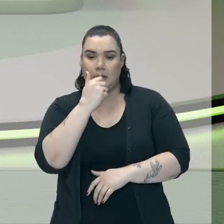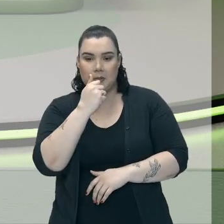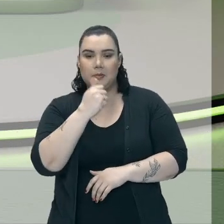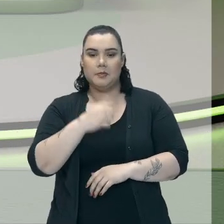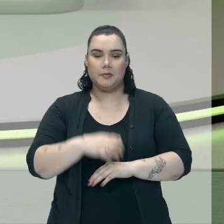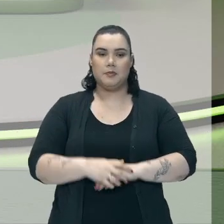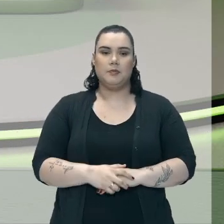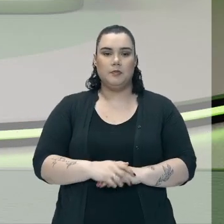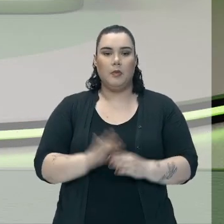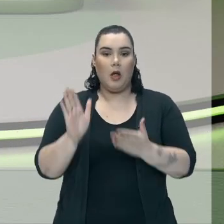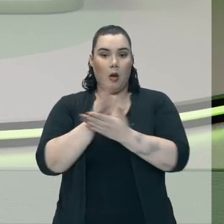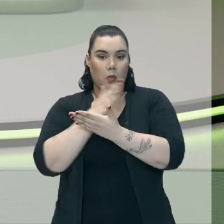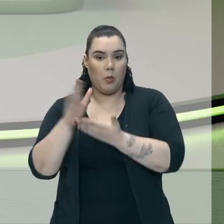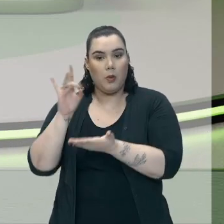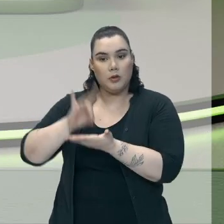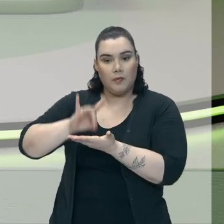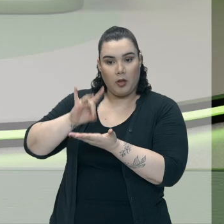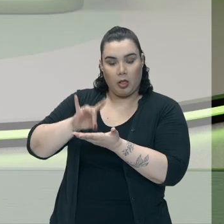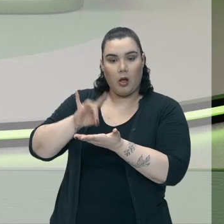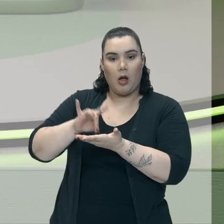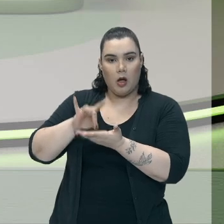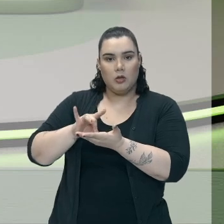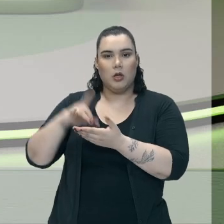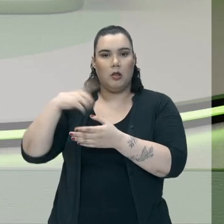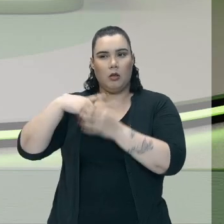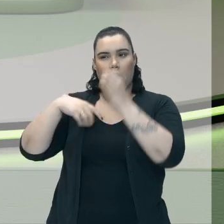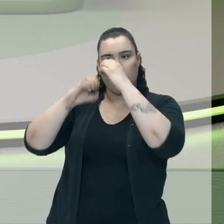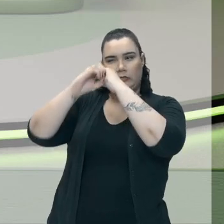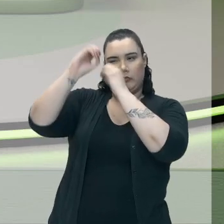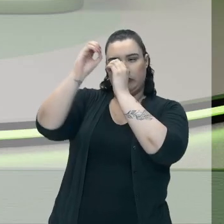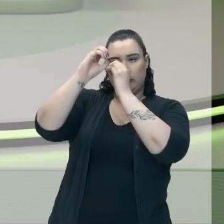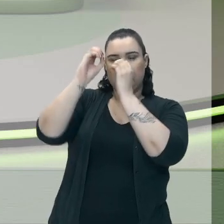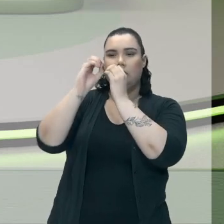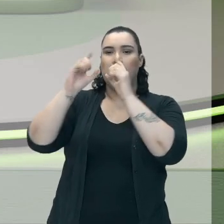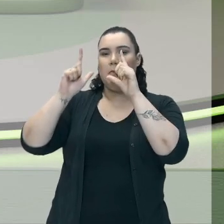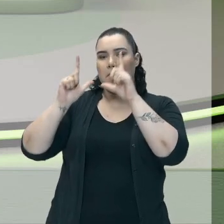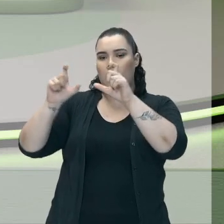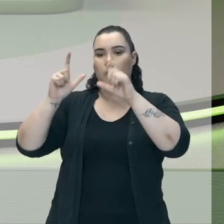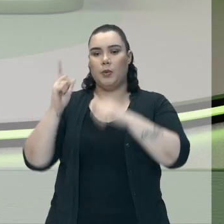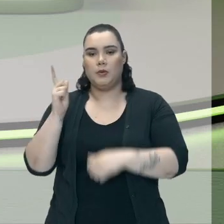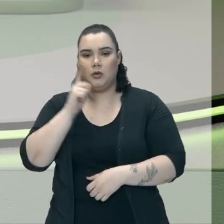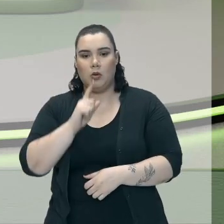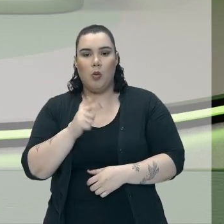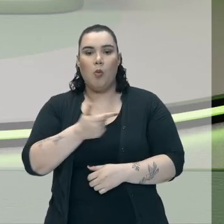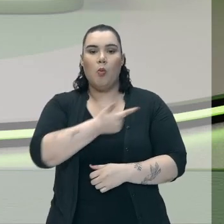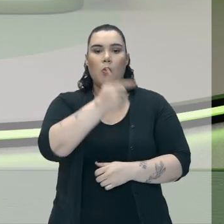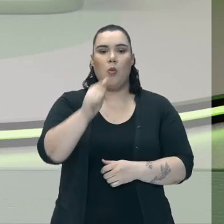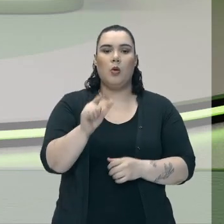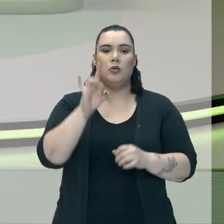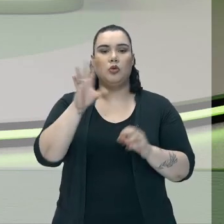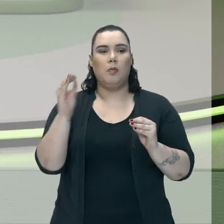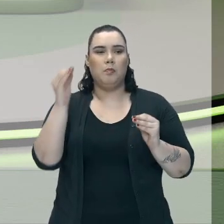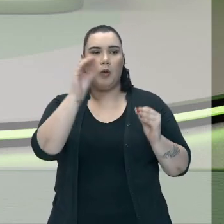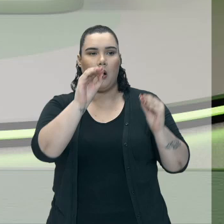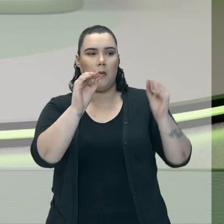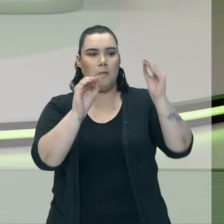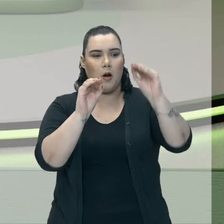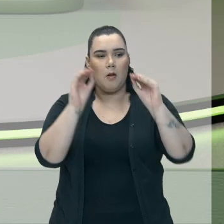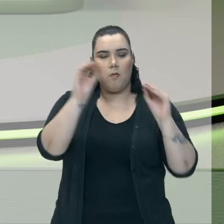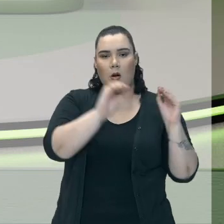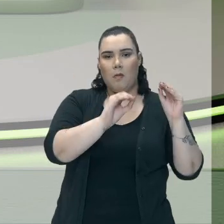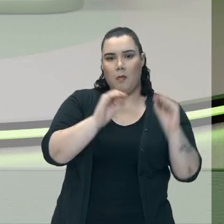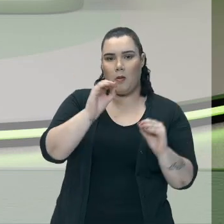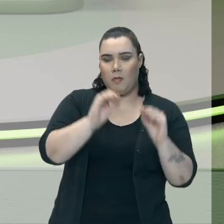legal? Algumas reais, tiradas por telescópios, outras aí são montagens aí, mas são imagens realmente